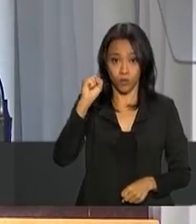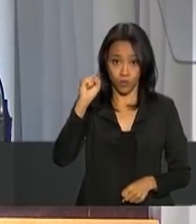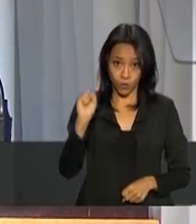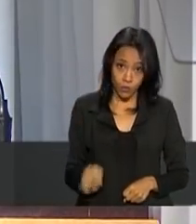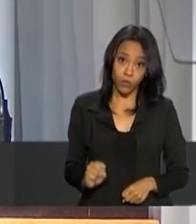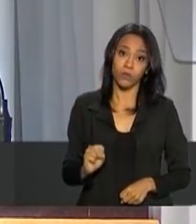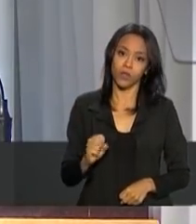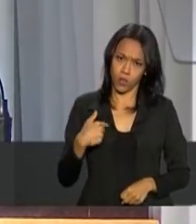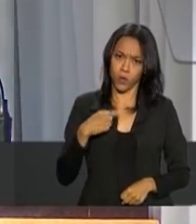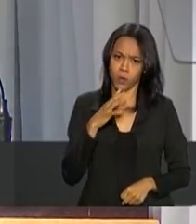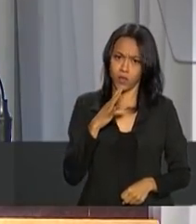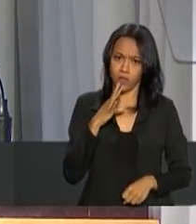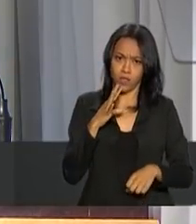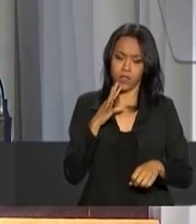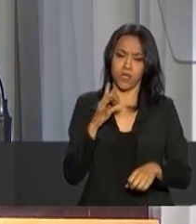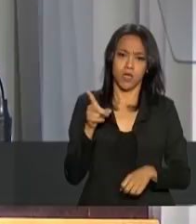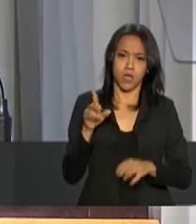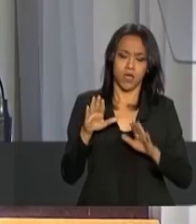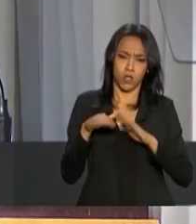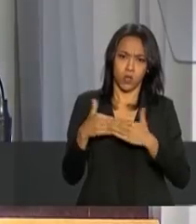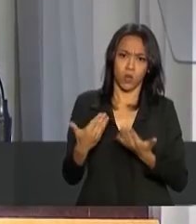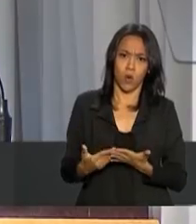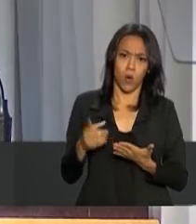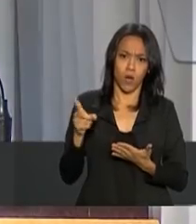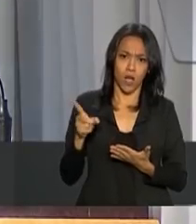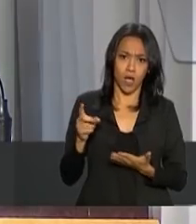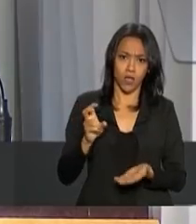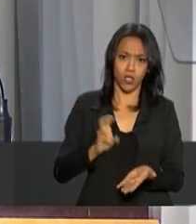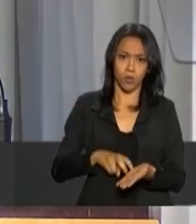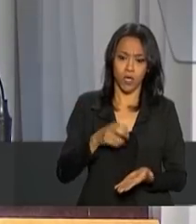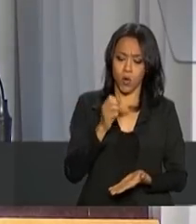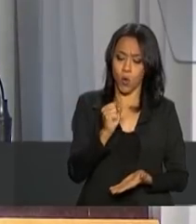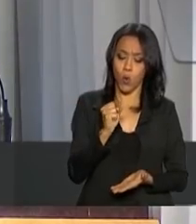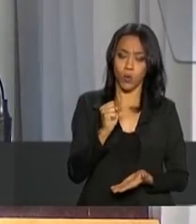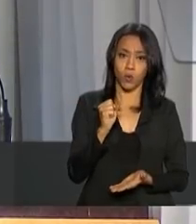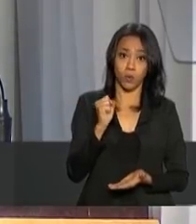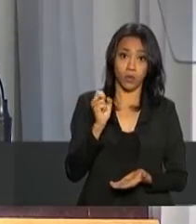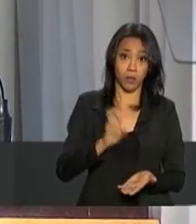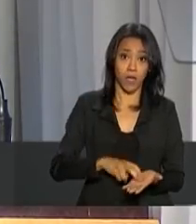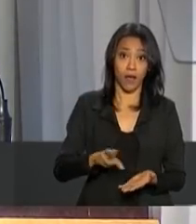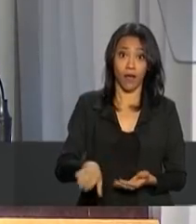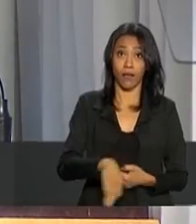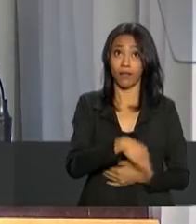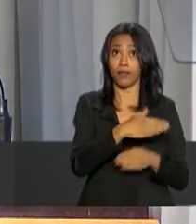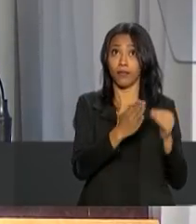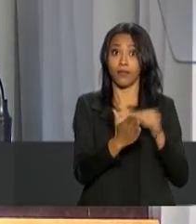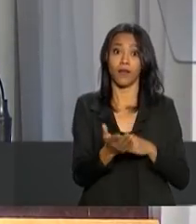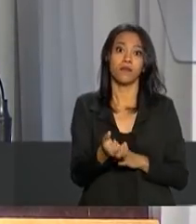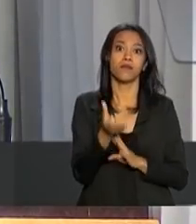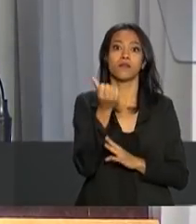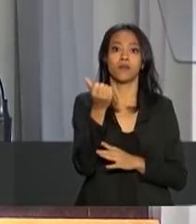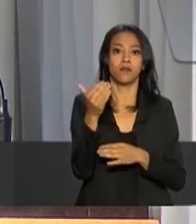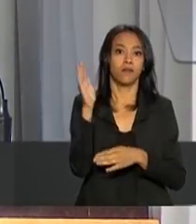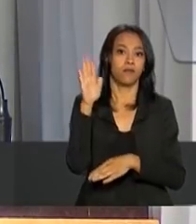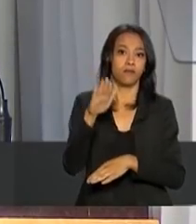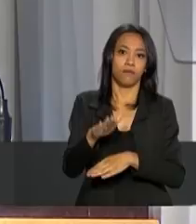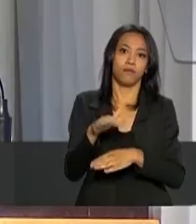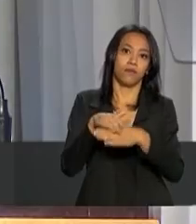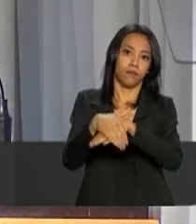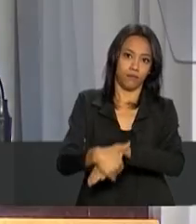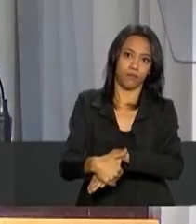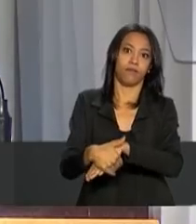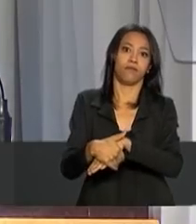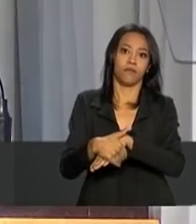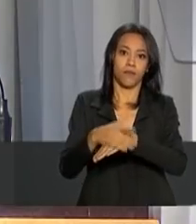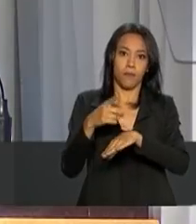educacional, lá é das 8 da manhã às 6 da tarde, 5 da tarde. Né? Isto faz com que haja um